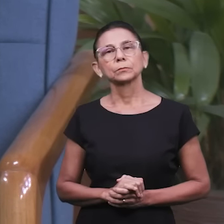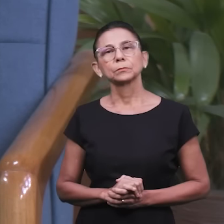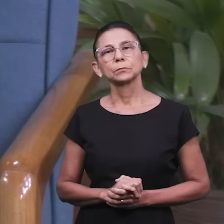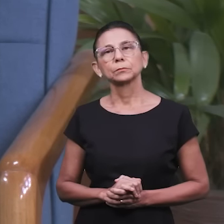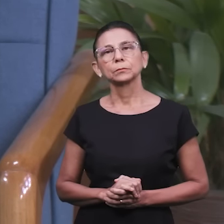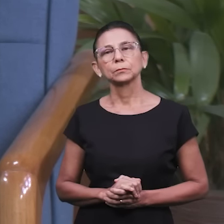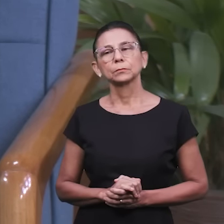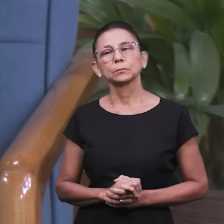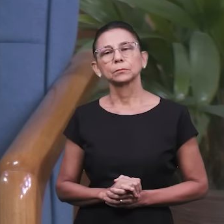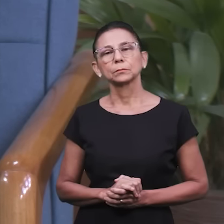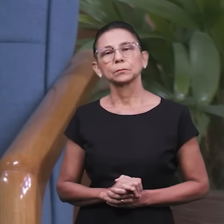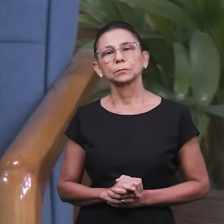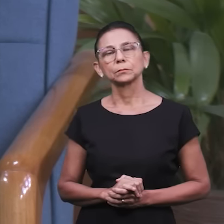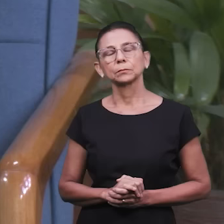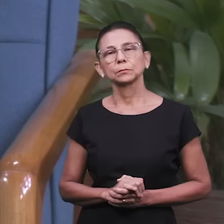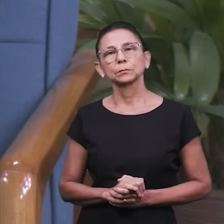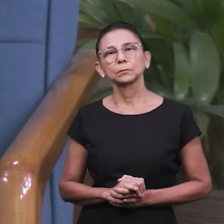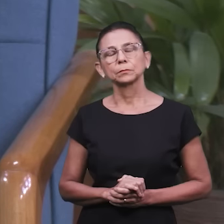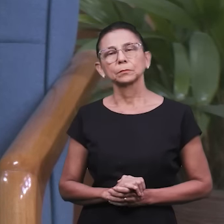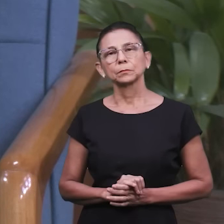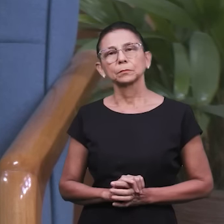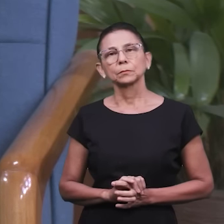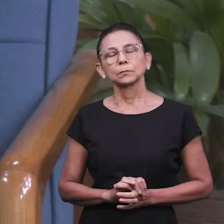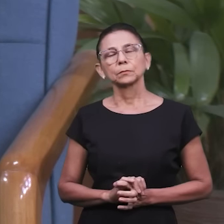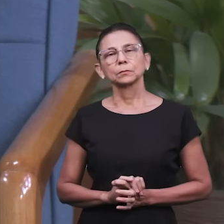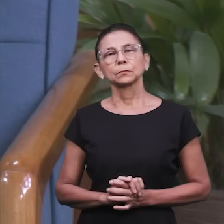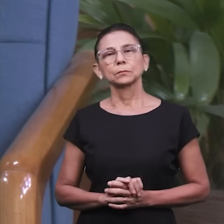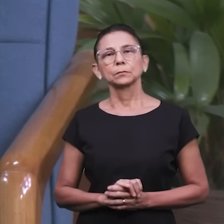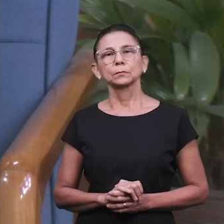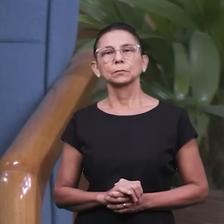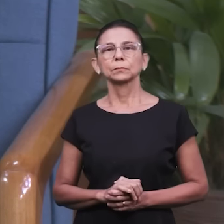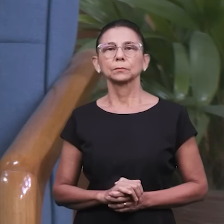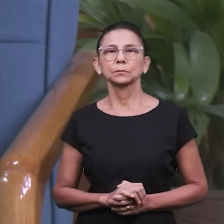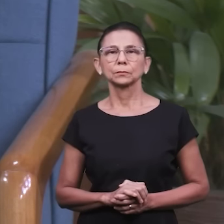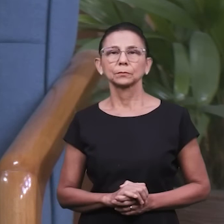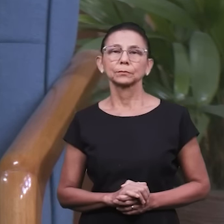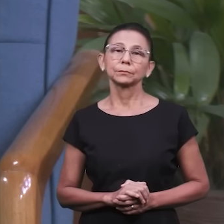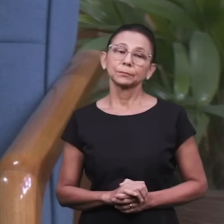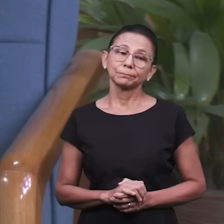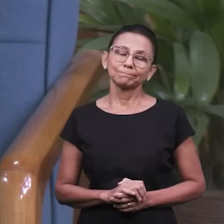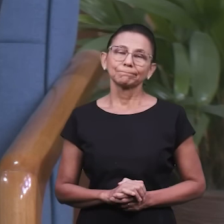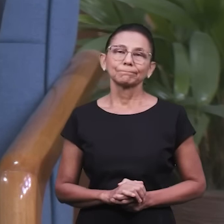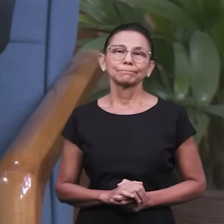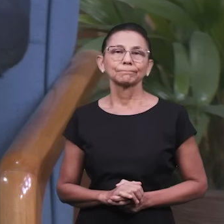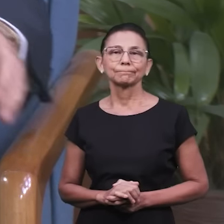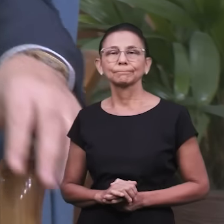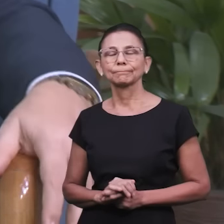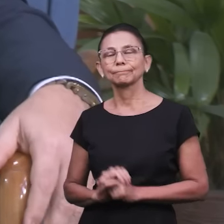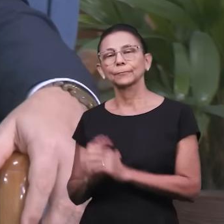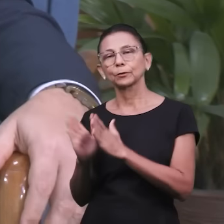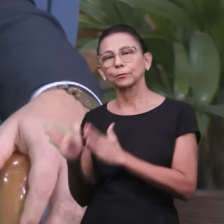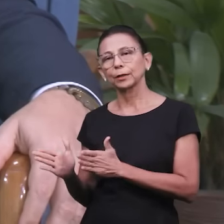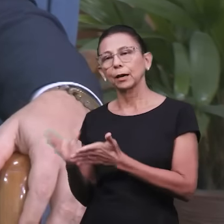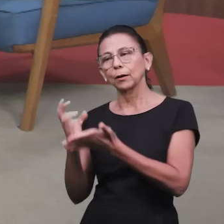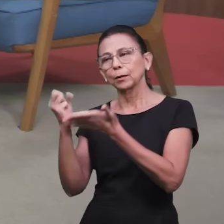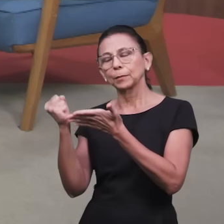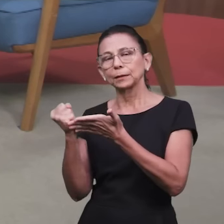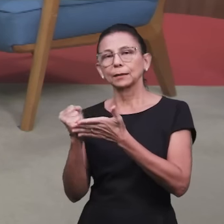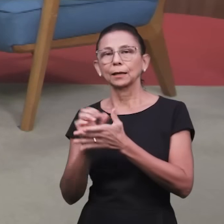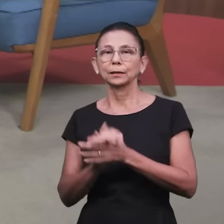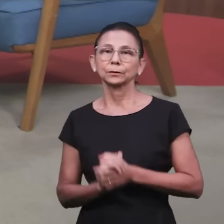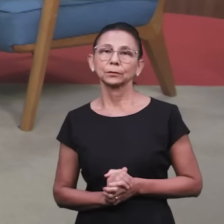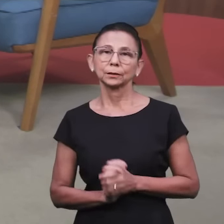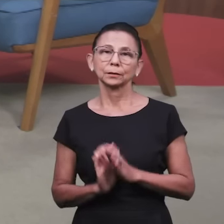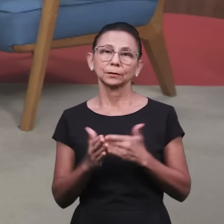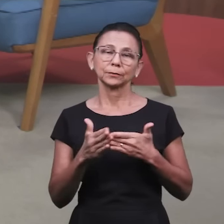parábolas. Só que os bons ficarão, os maus serão jogados fora. É muito sério, sabe por